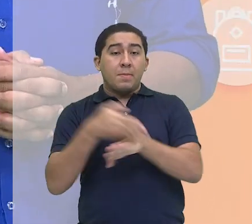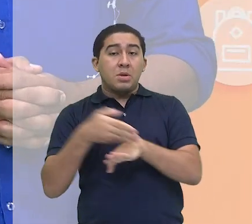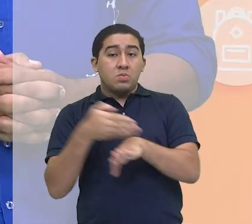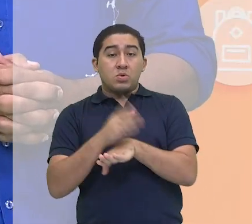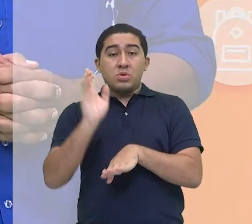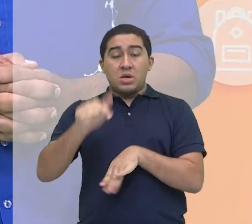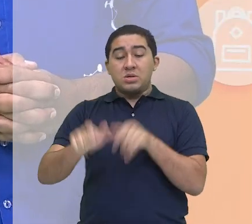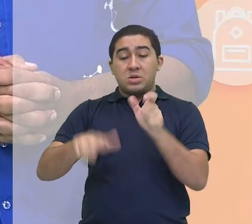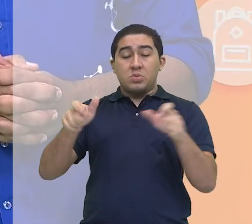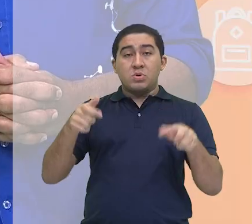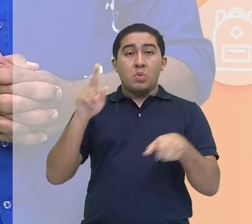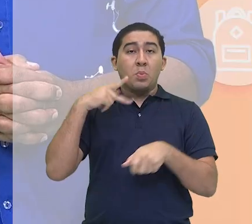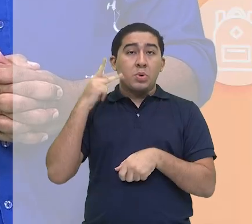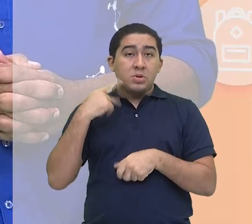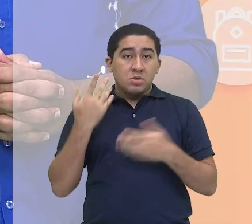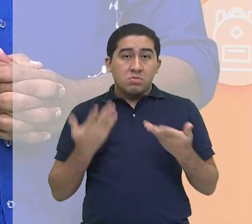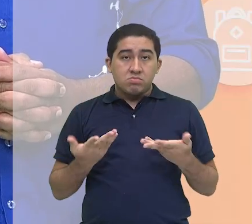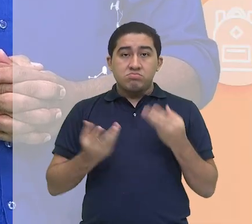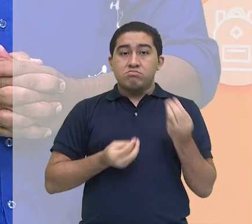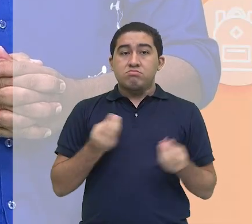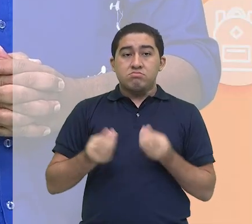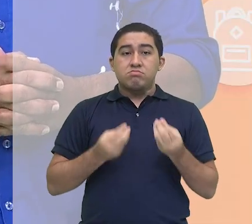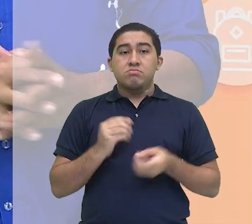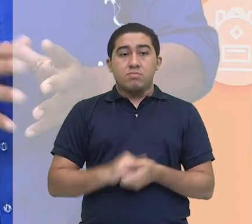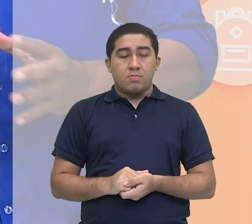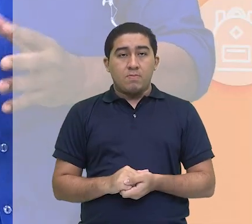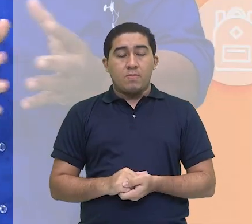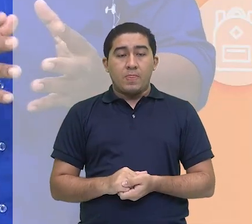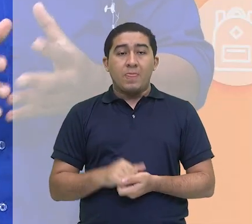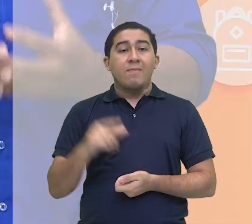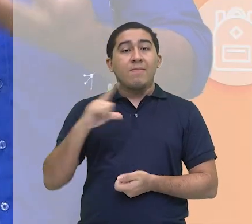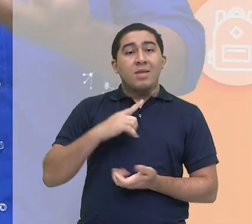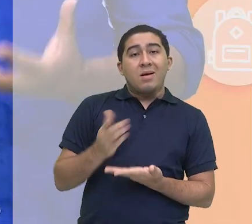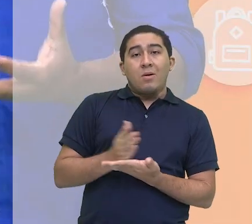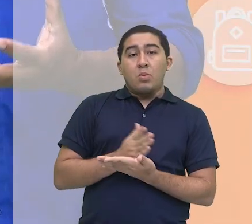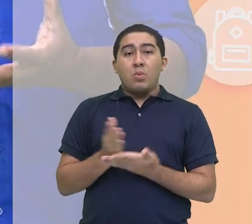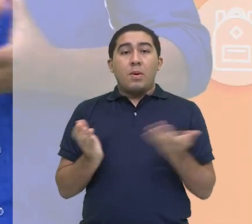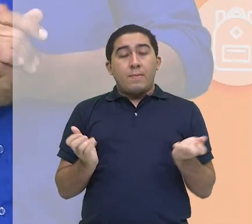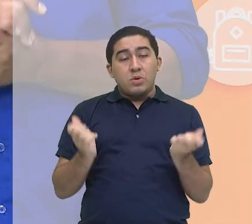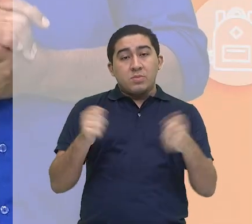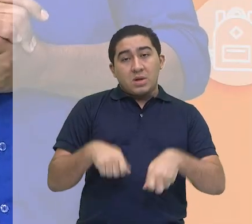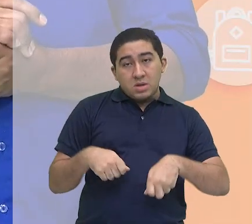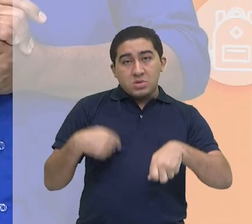participação política? Então, nós temos aqui algumas formas que eu vou